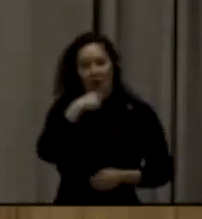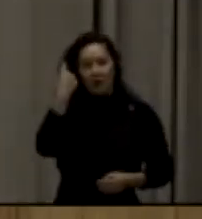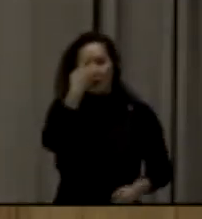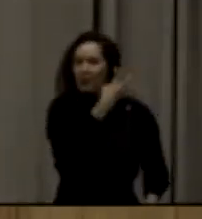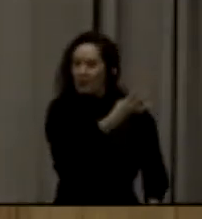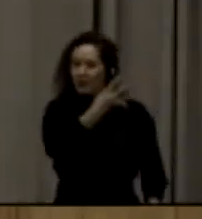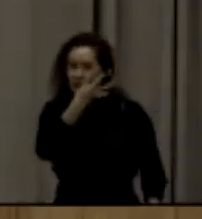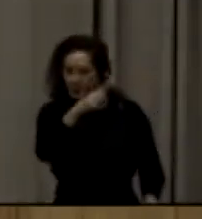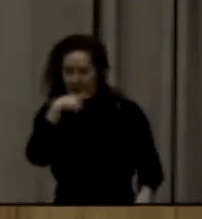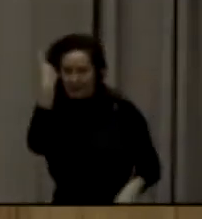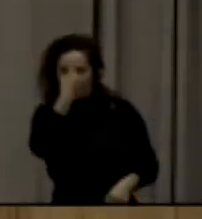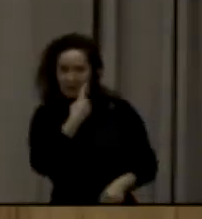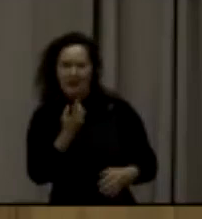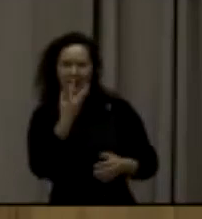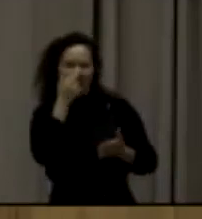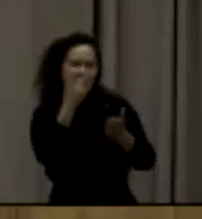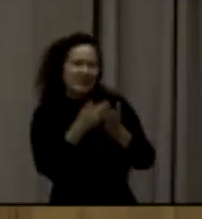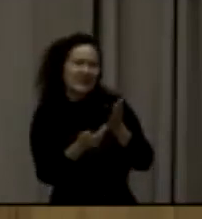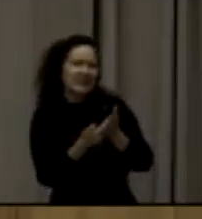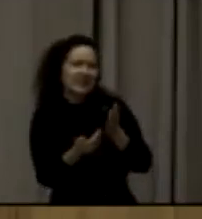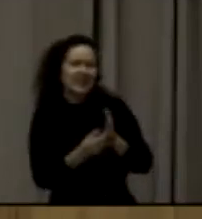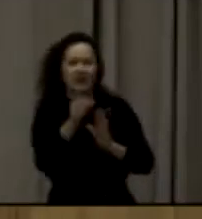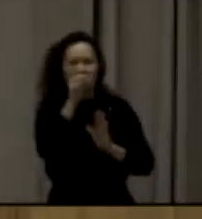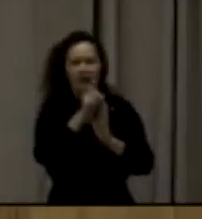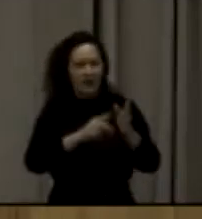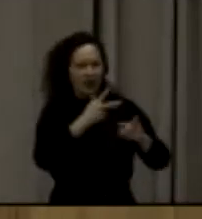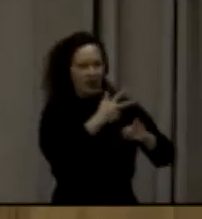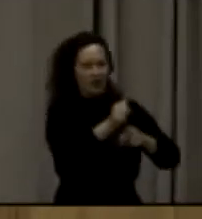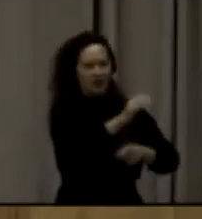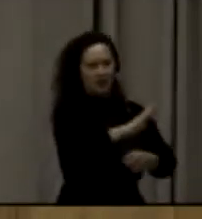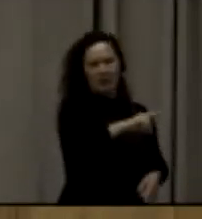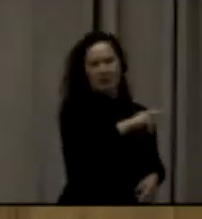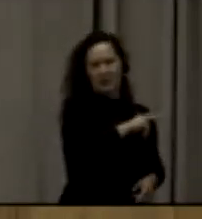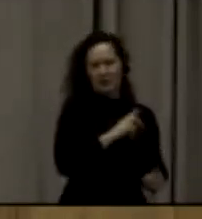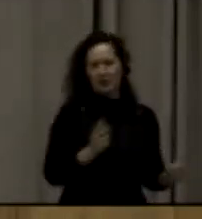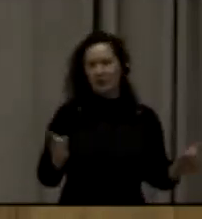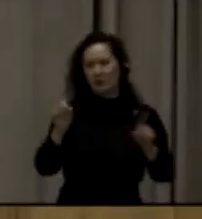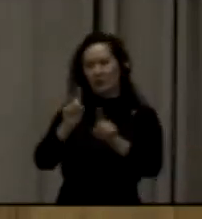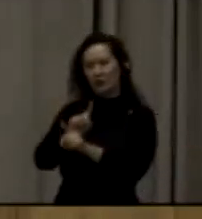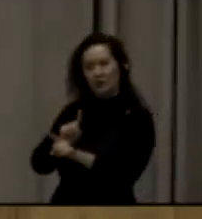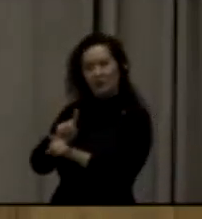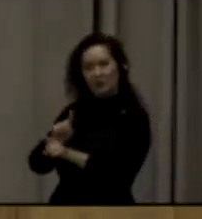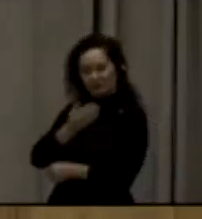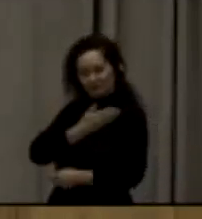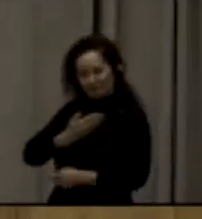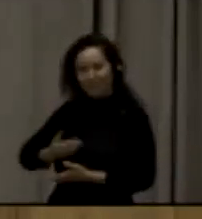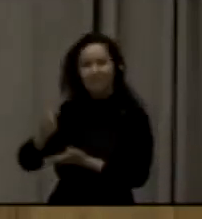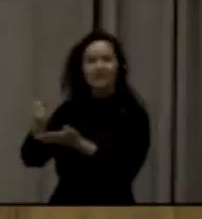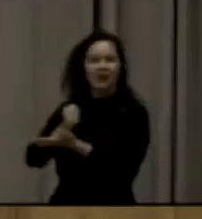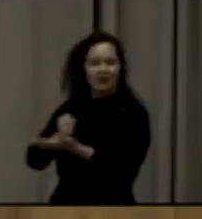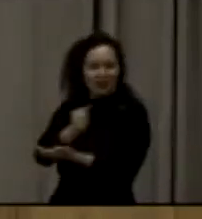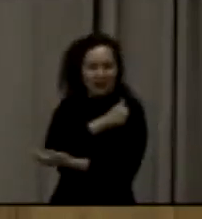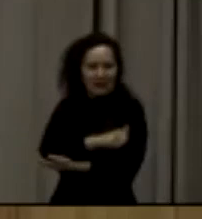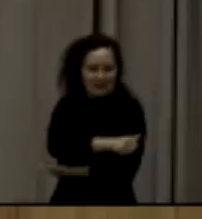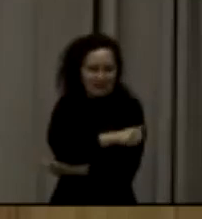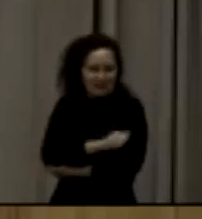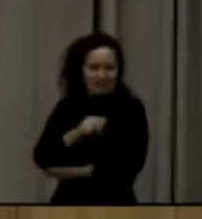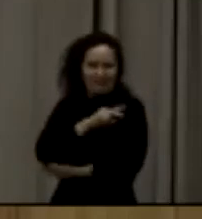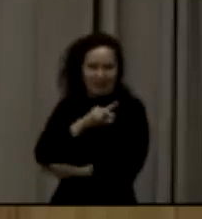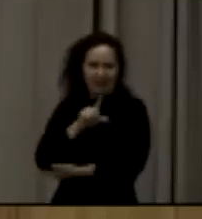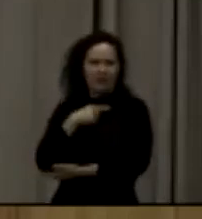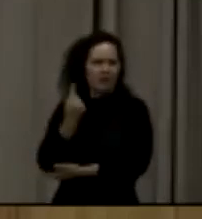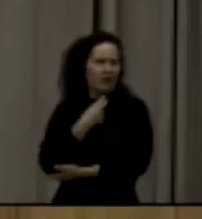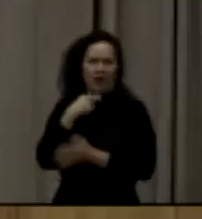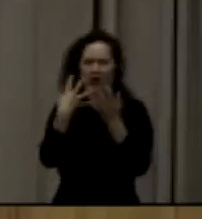um retrocesso, isso é uma vitória do setor privado que está contratando as enfermeiras, e a gente precisa manifestar